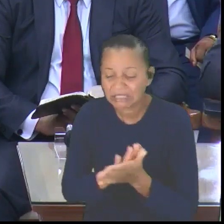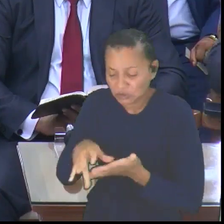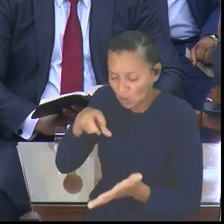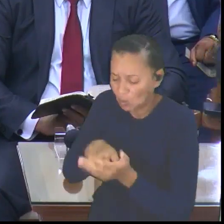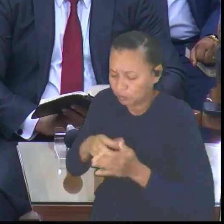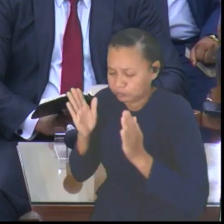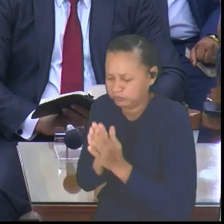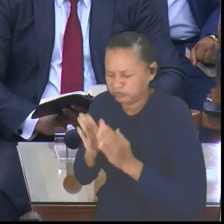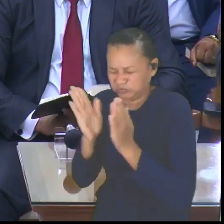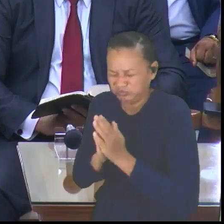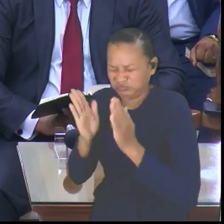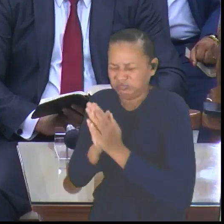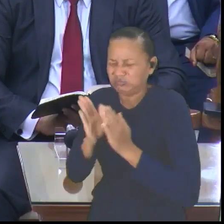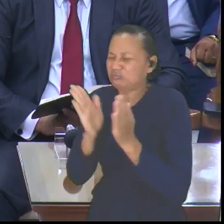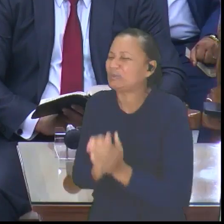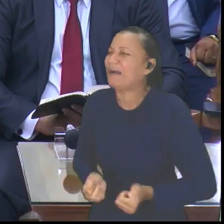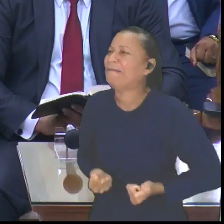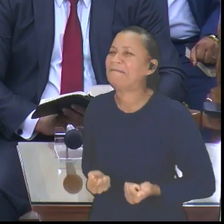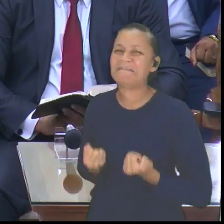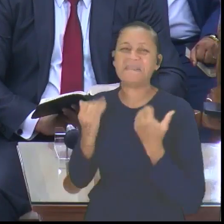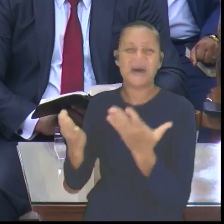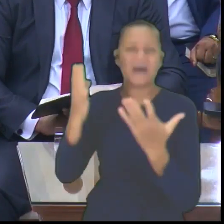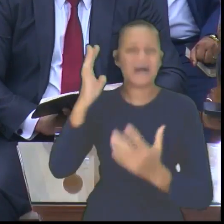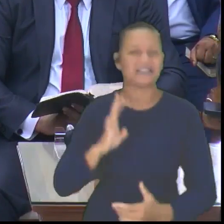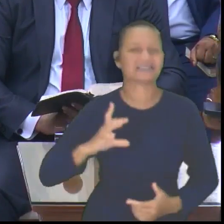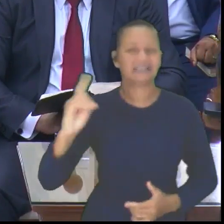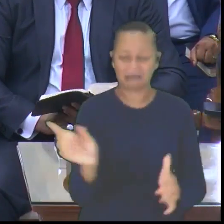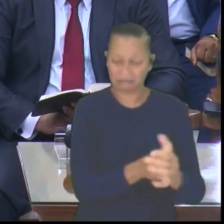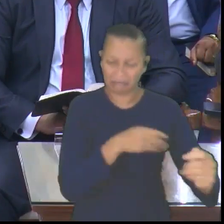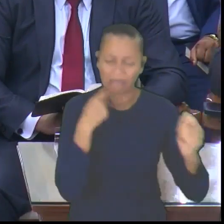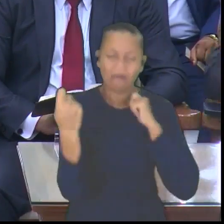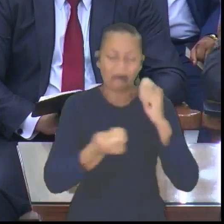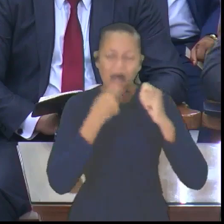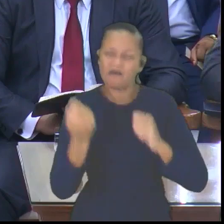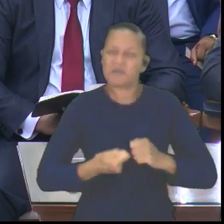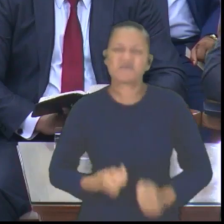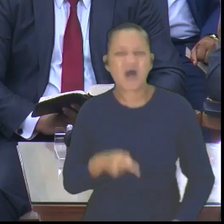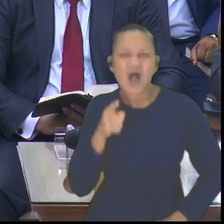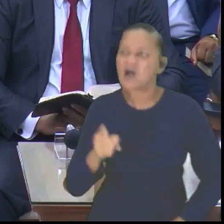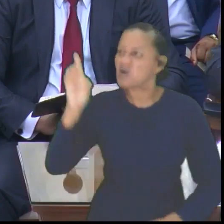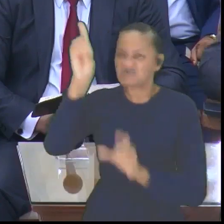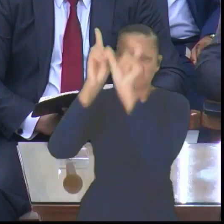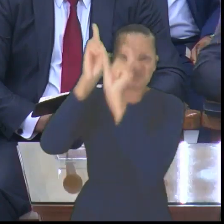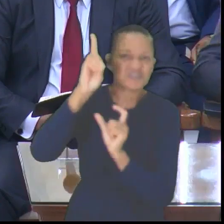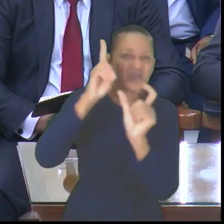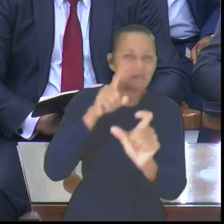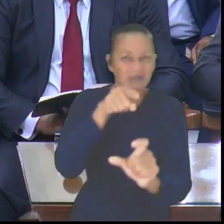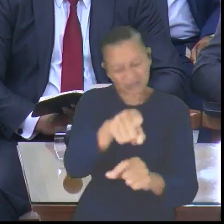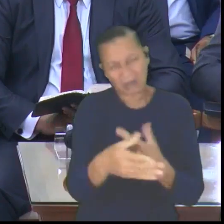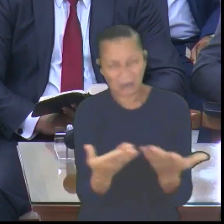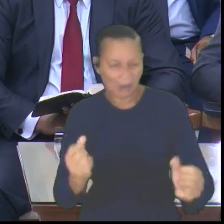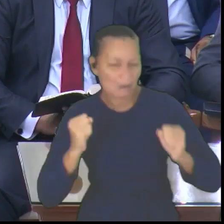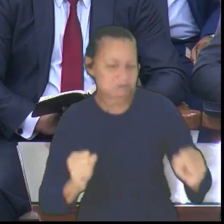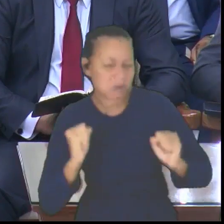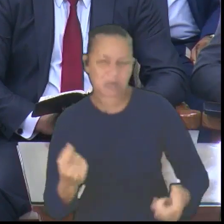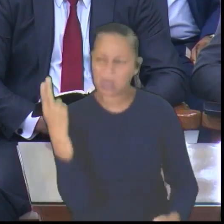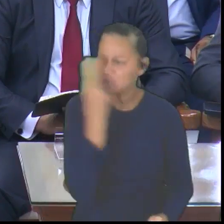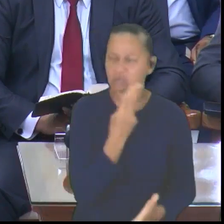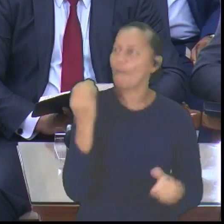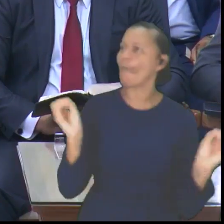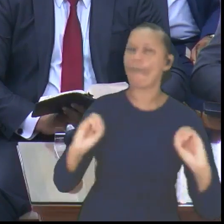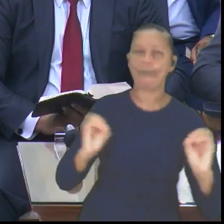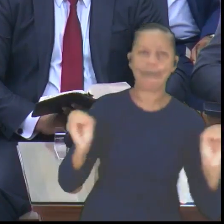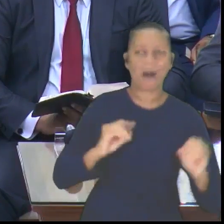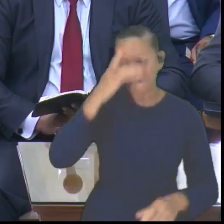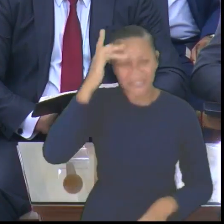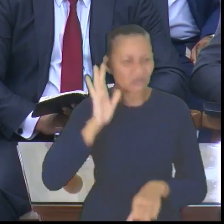aquela causa a Deus, aleluia. E aqui vai uma palavra de Deus para você. Você pode não ter nome, pode não ter